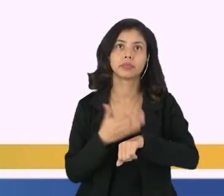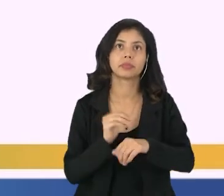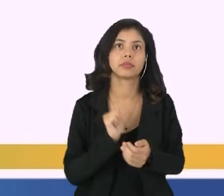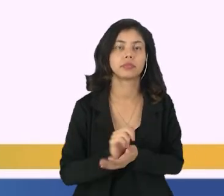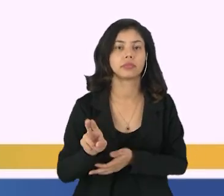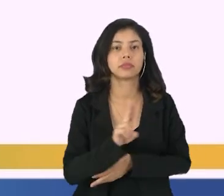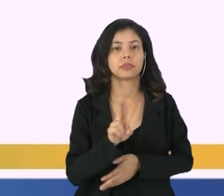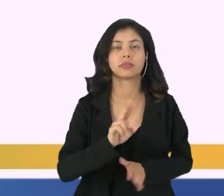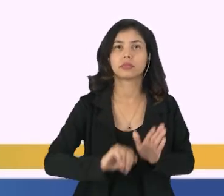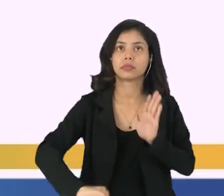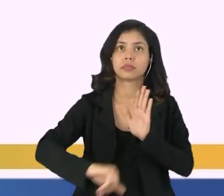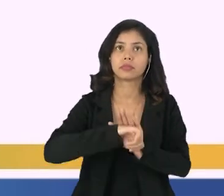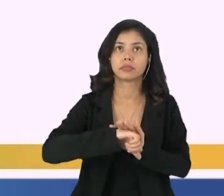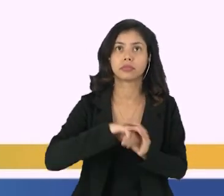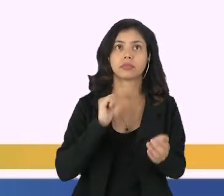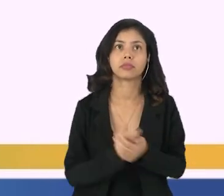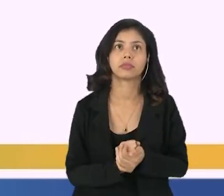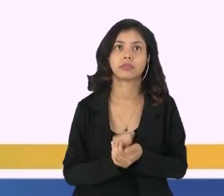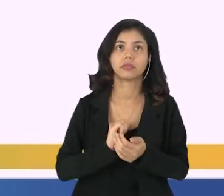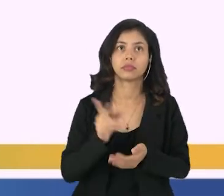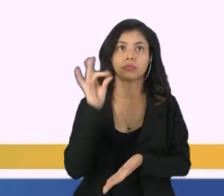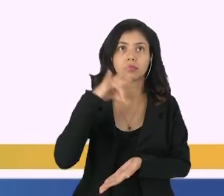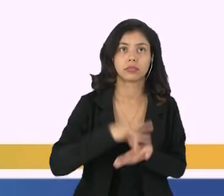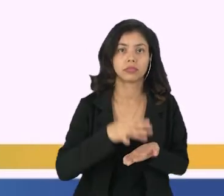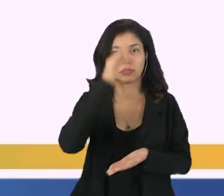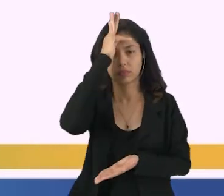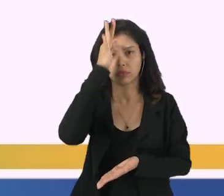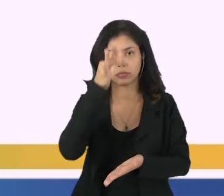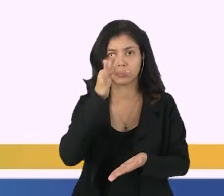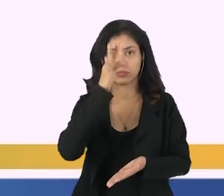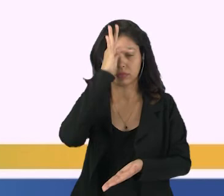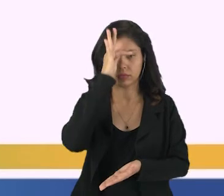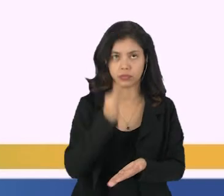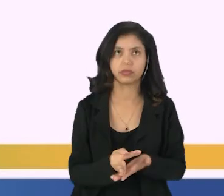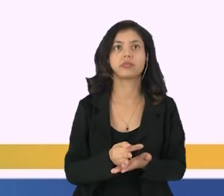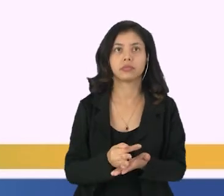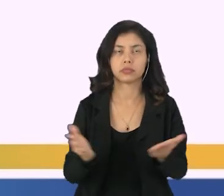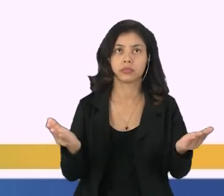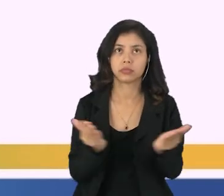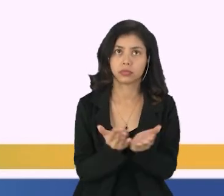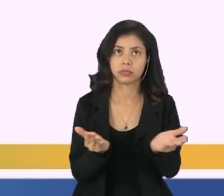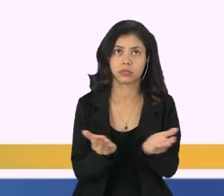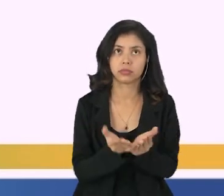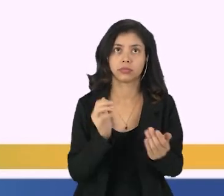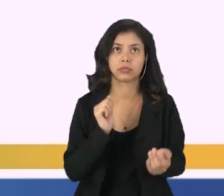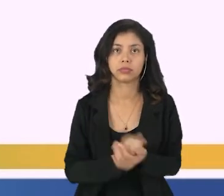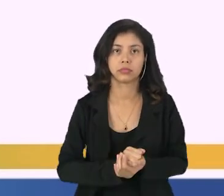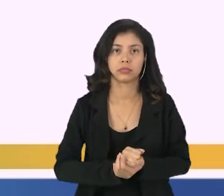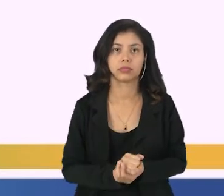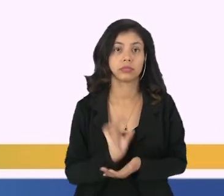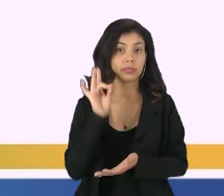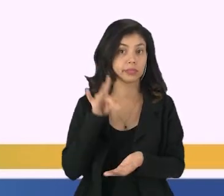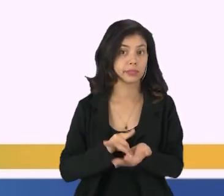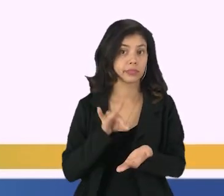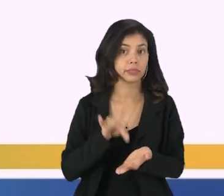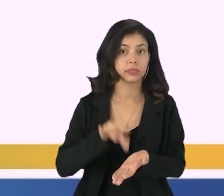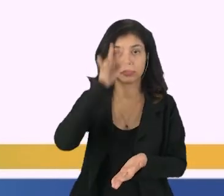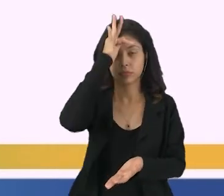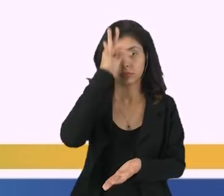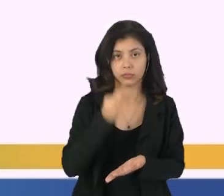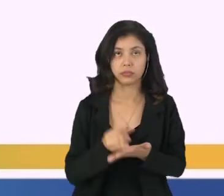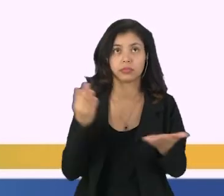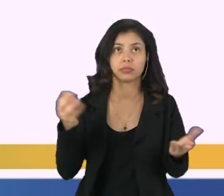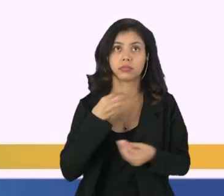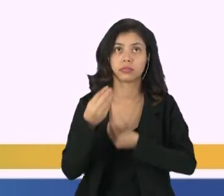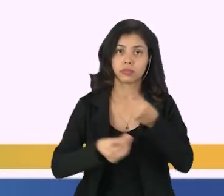práticas, os chamados crimes contra a verdadeira fé cristã, né? Olha esse termo, a verdadeira fé